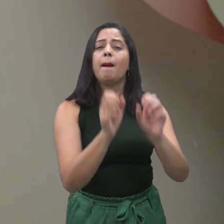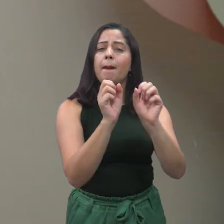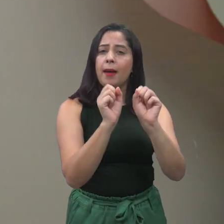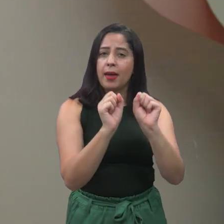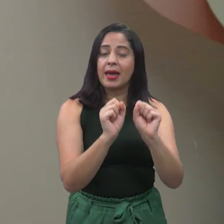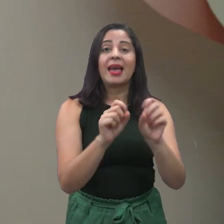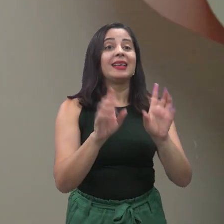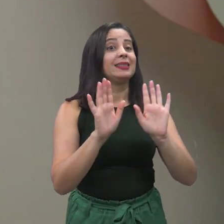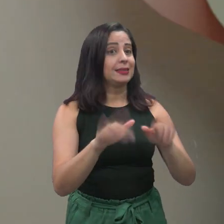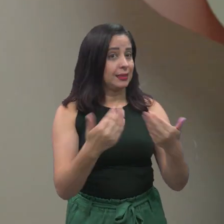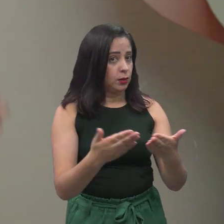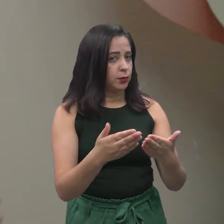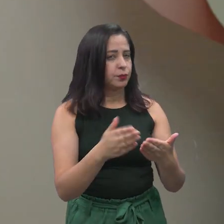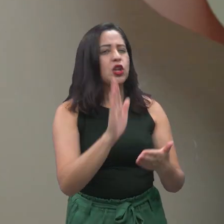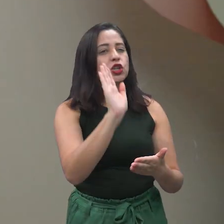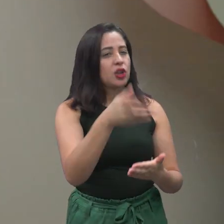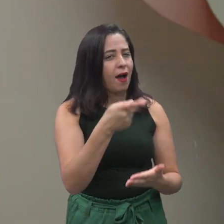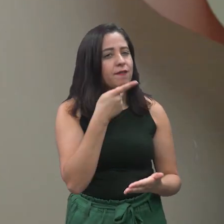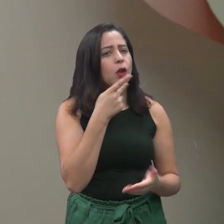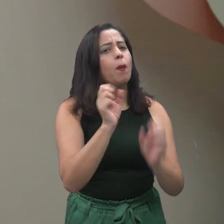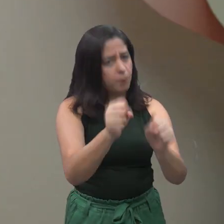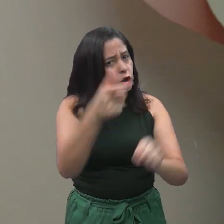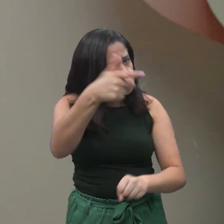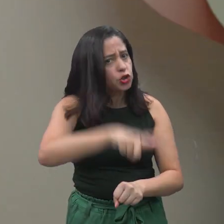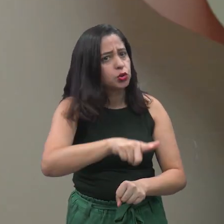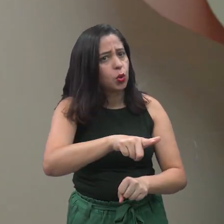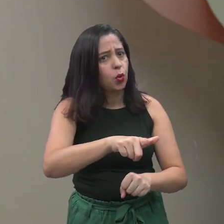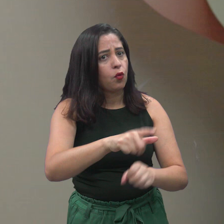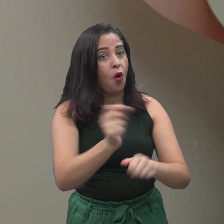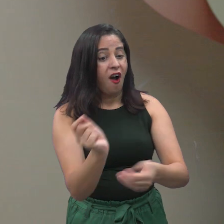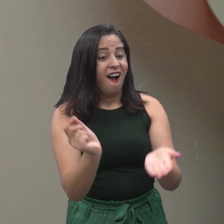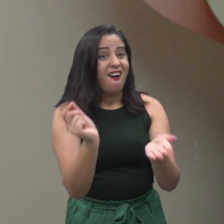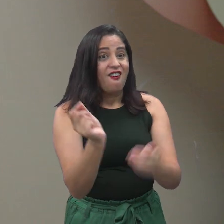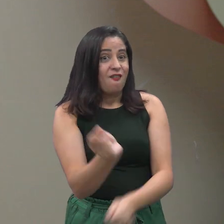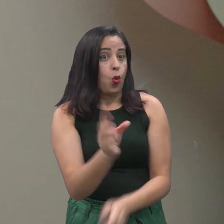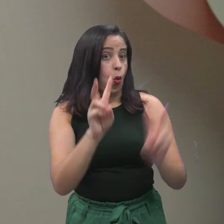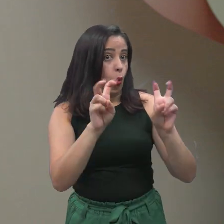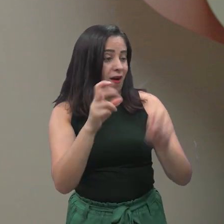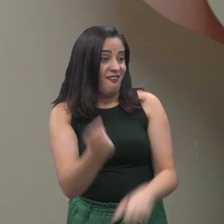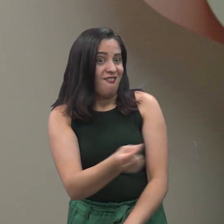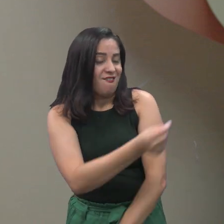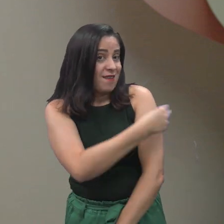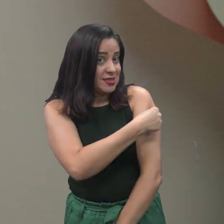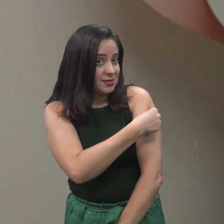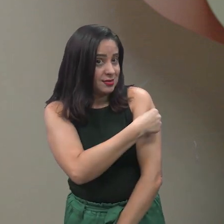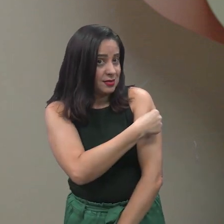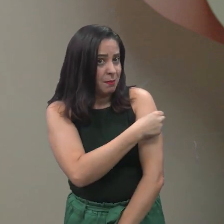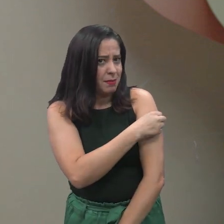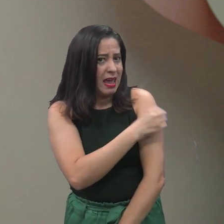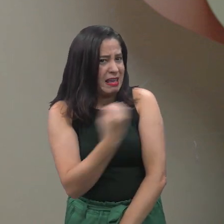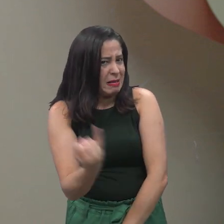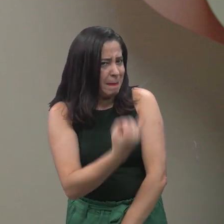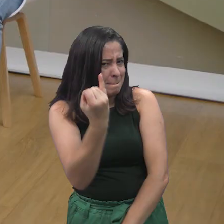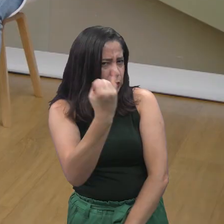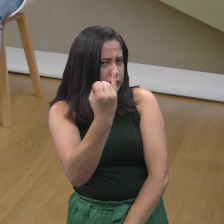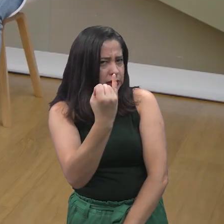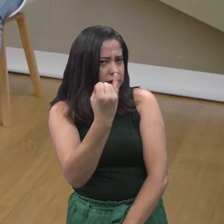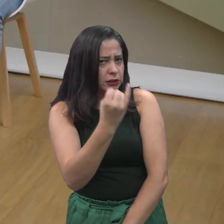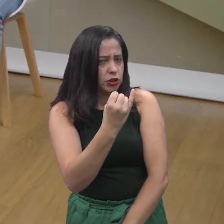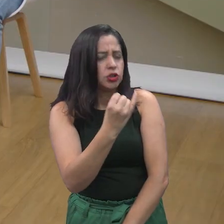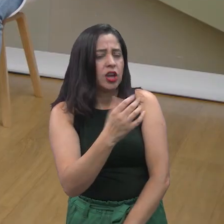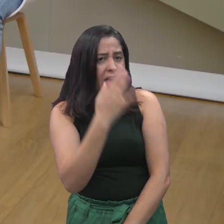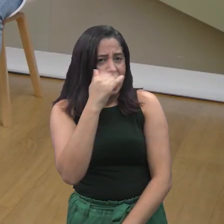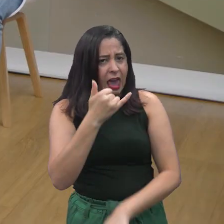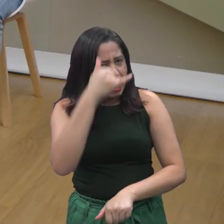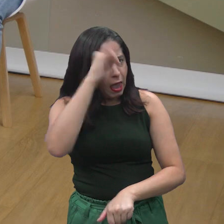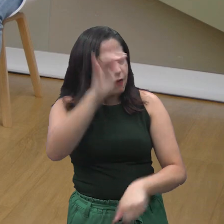reforçar, a carteira de vacinação em dia. É um dos principais aliados aí para evitar essas doenças respiratórias, não é mesmo? Sim,